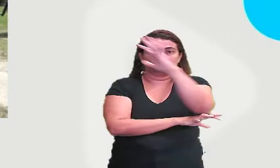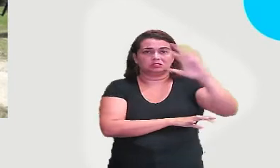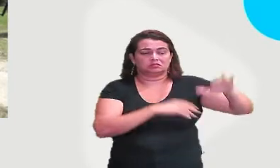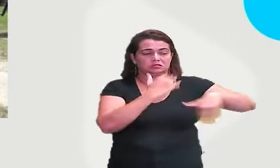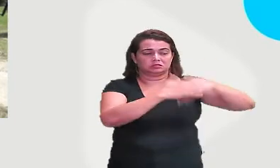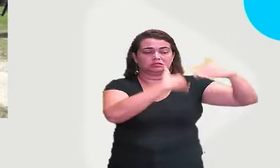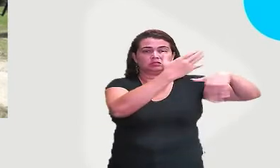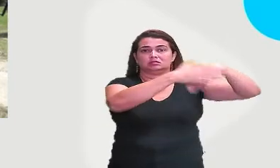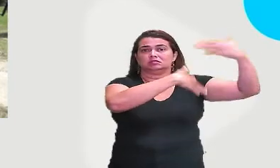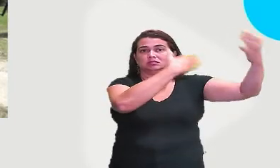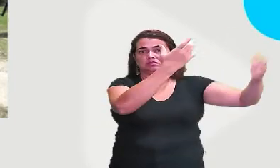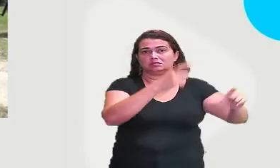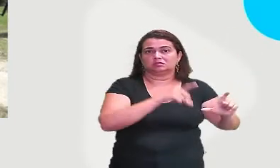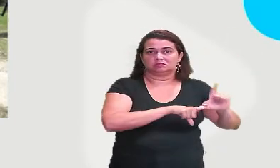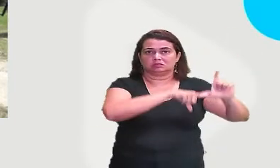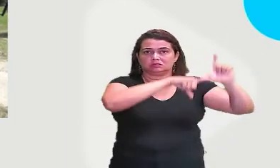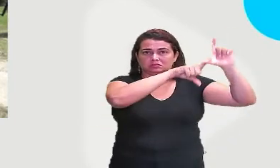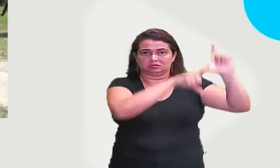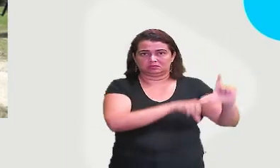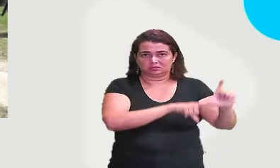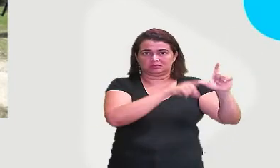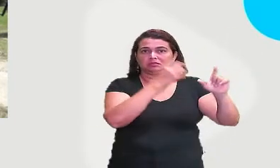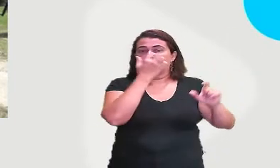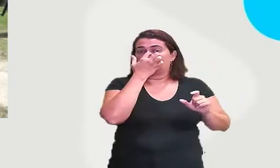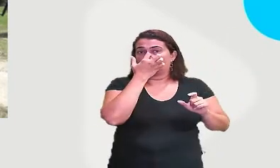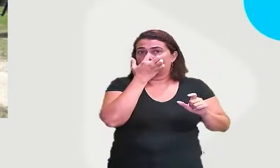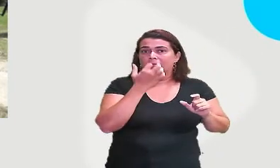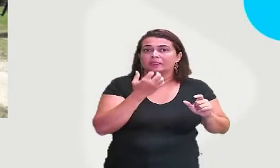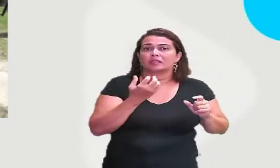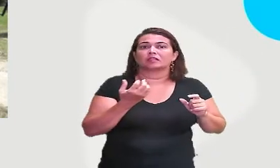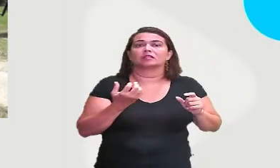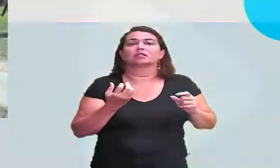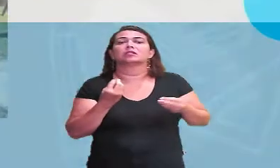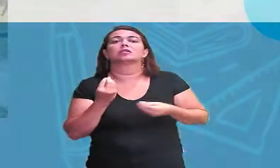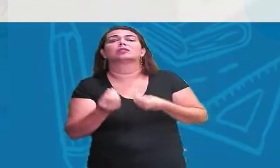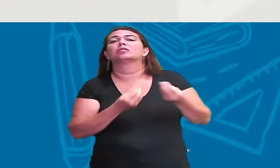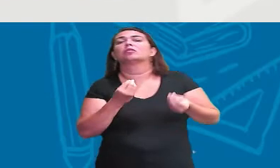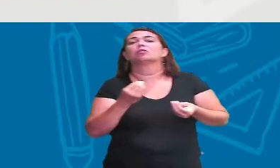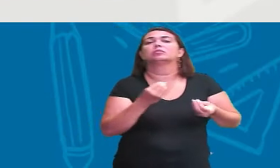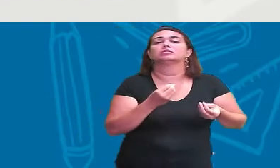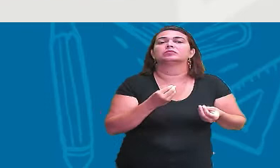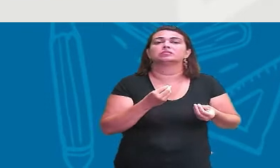desenvolvimento sustentável, ou seja, não existe aquela